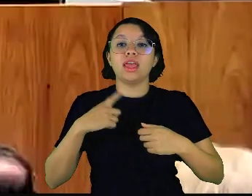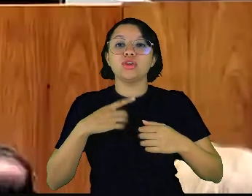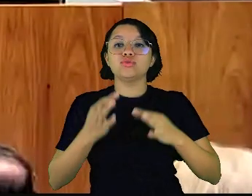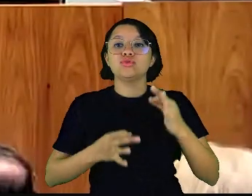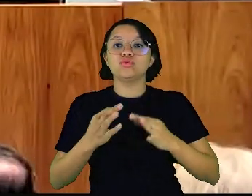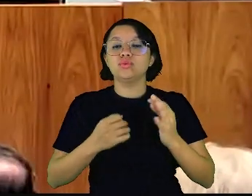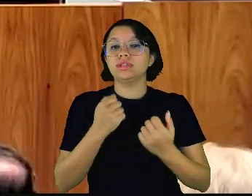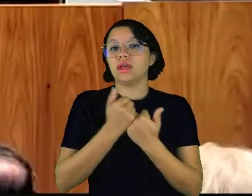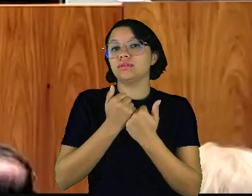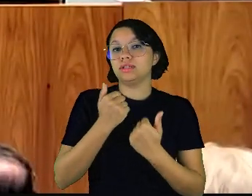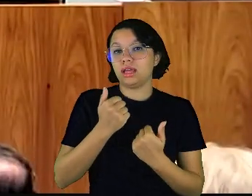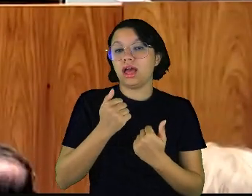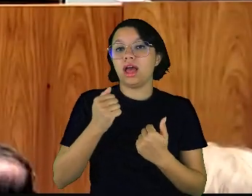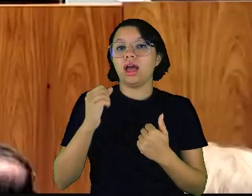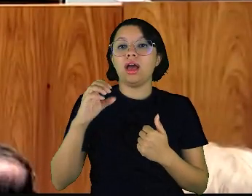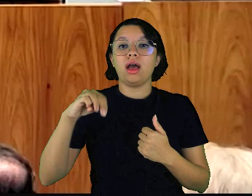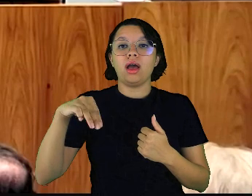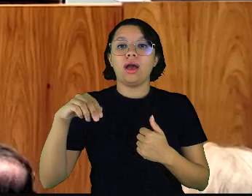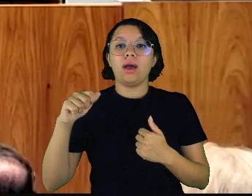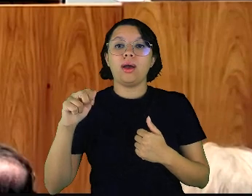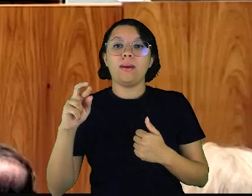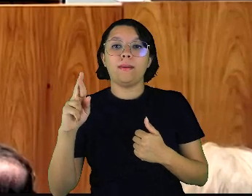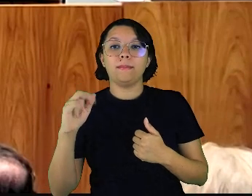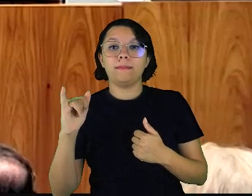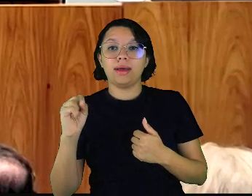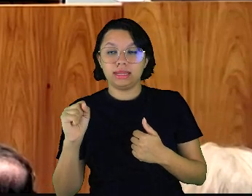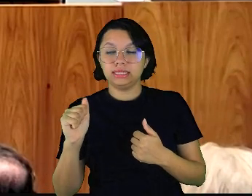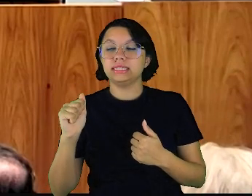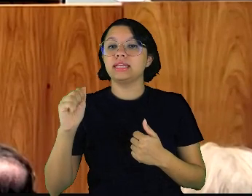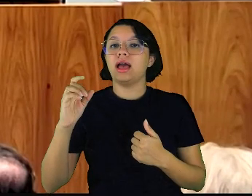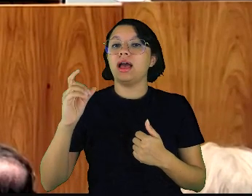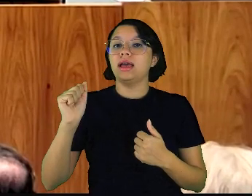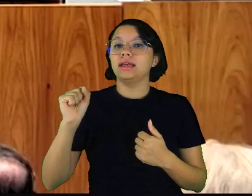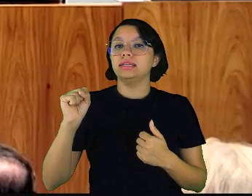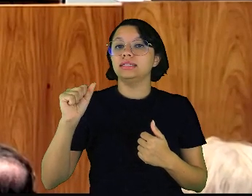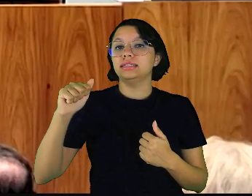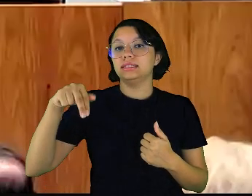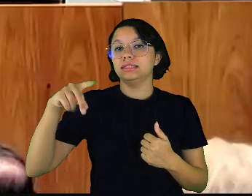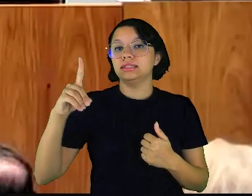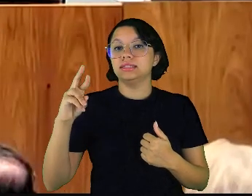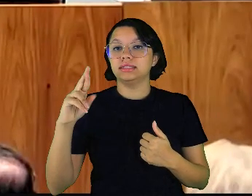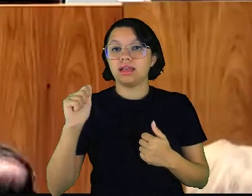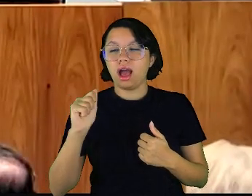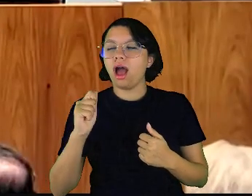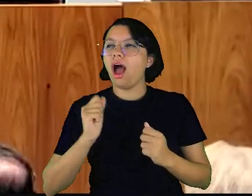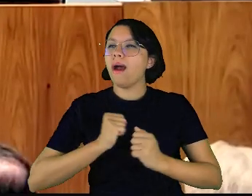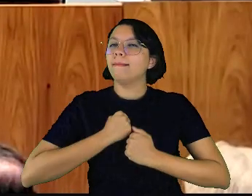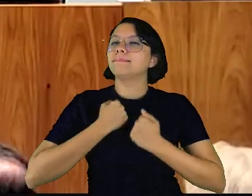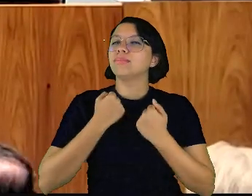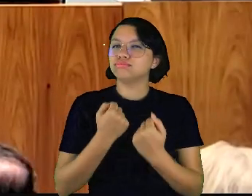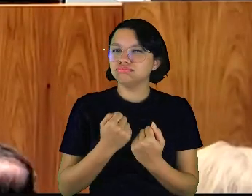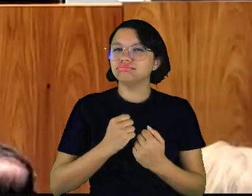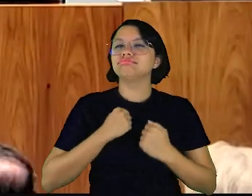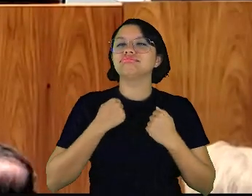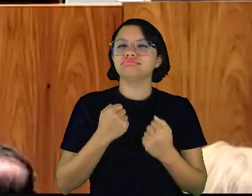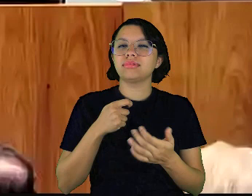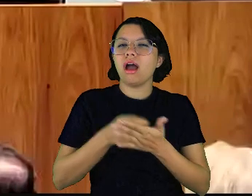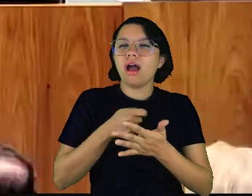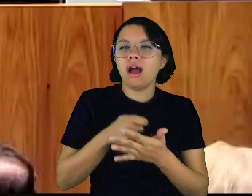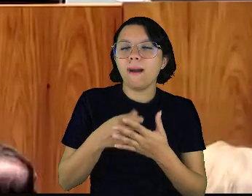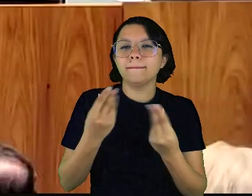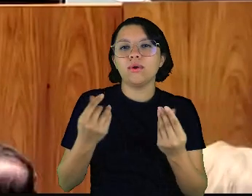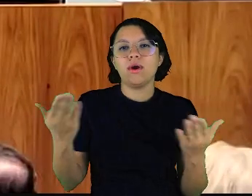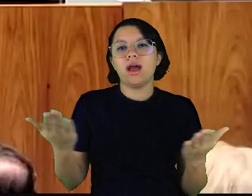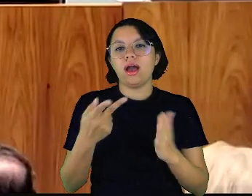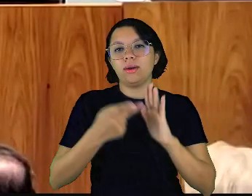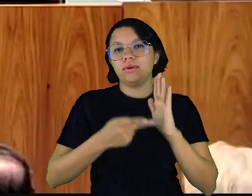doutora Marisa e a doutora Sandra, do TRT, se dedicam muito a esse projeto.